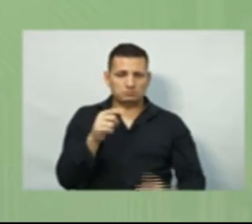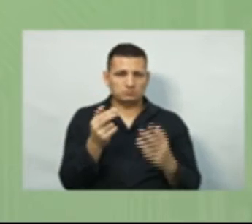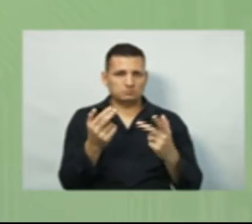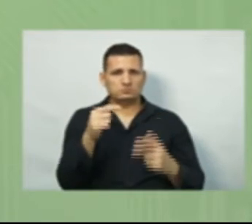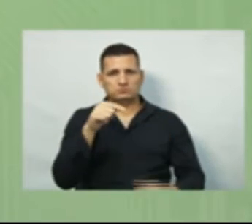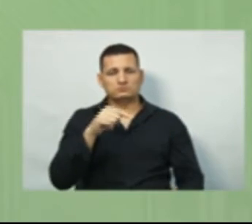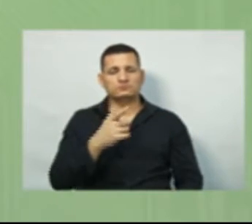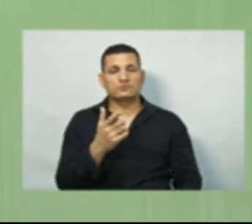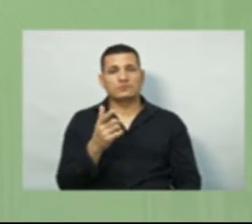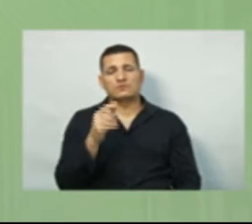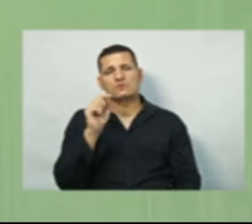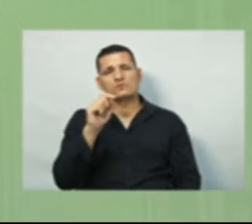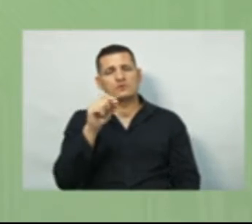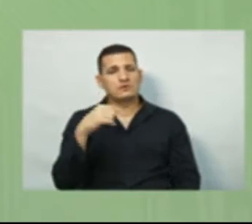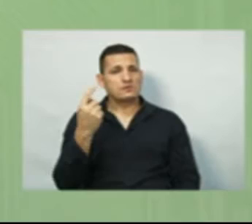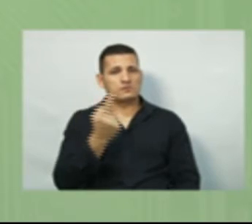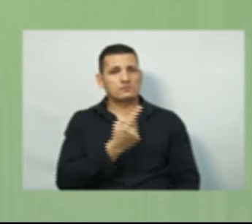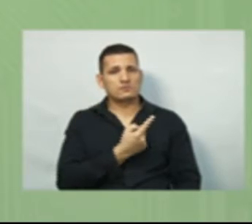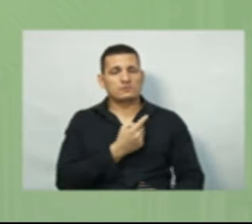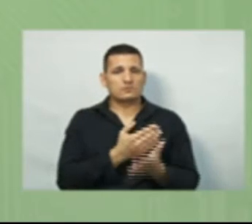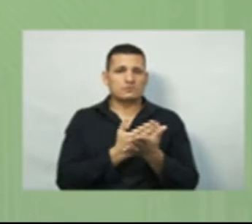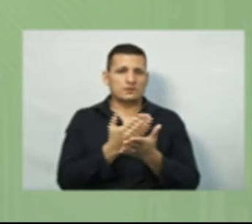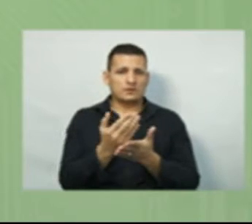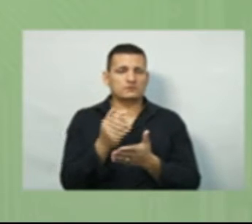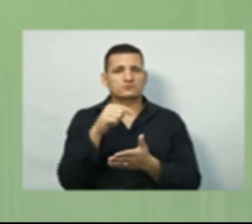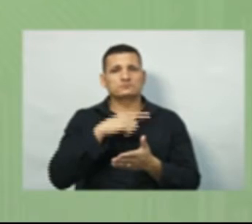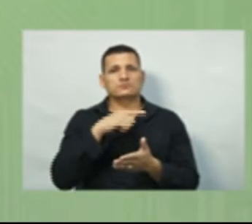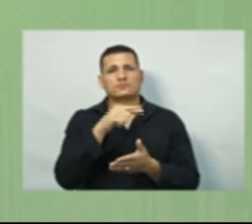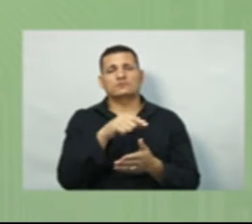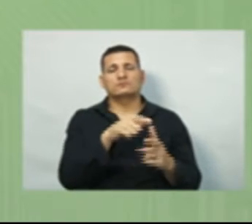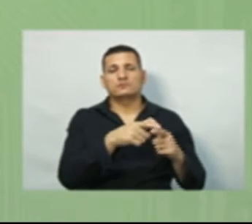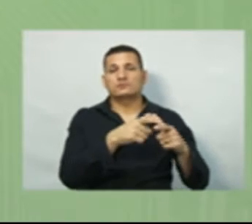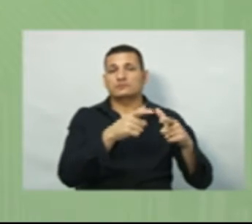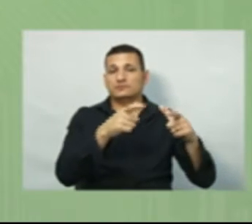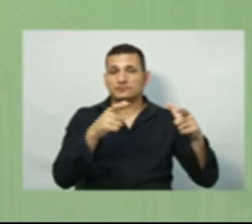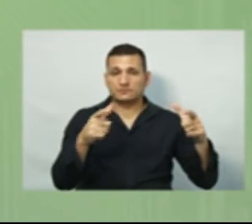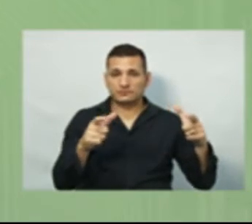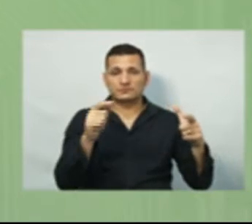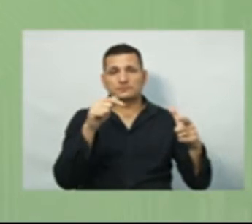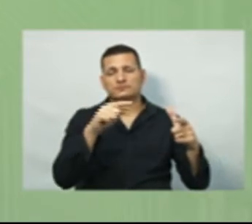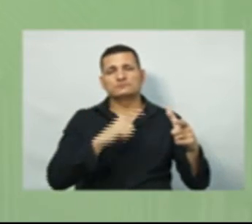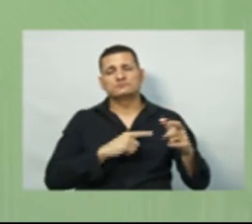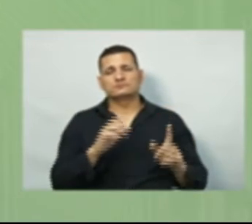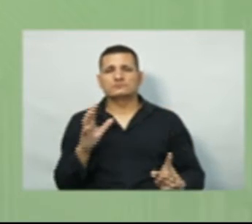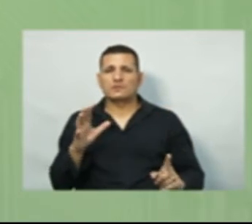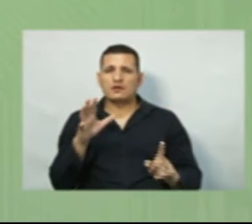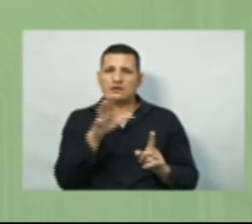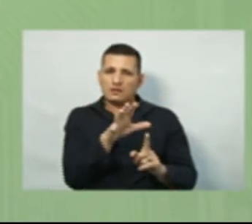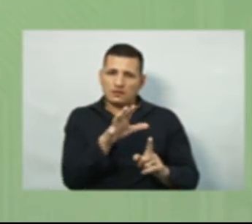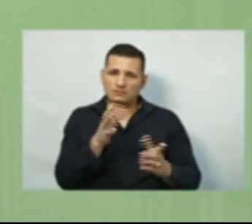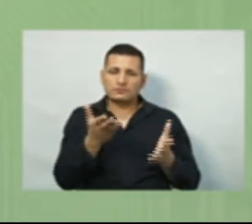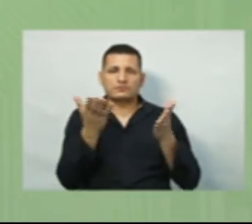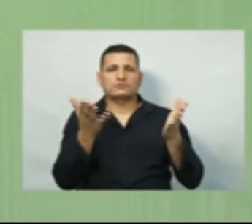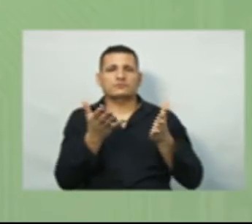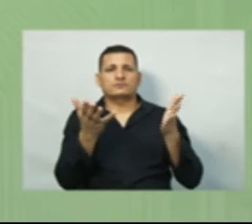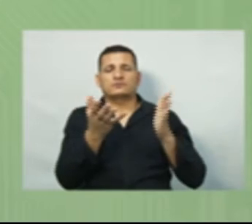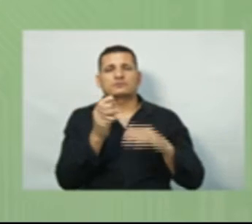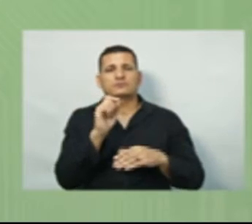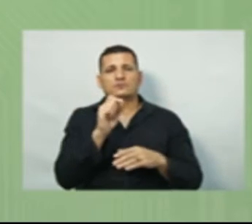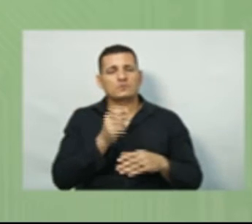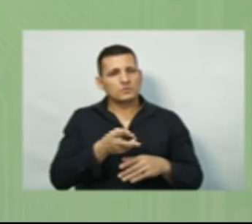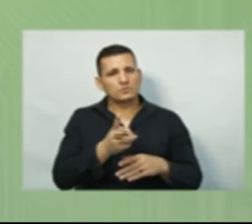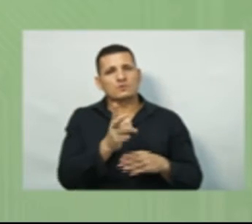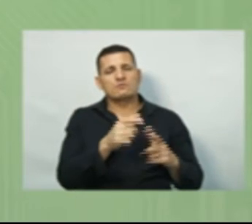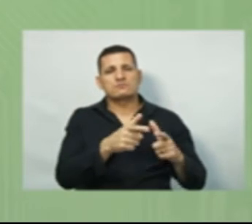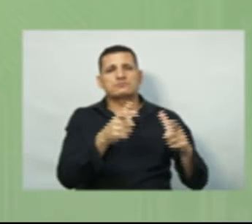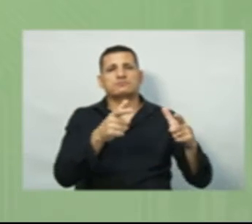que quando a gente começa a ter esses mecanismos de crescimento, nós temos mais incentivos para continuar aumentando